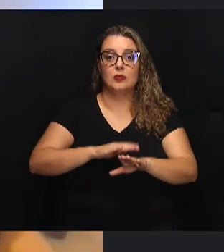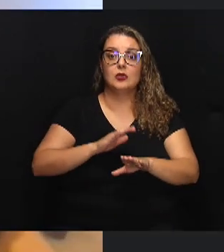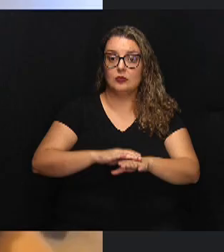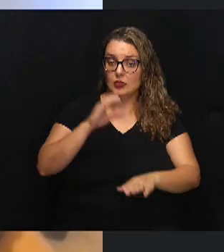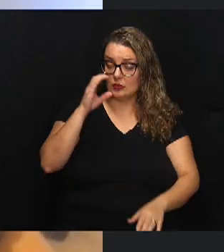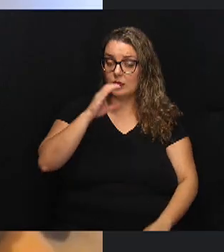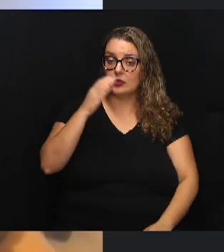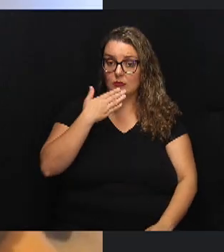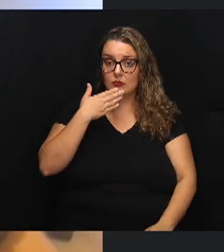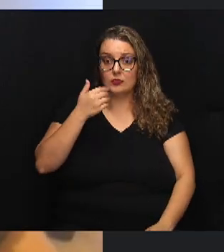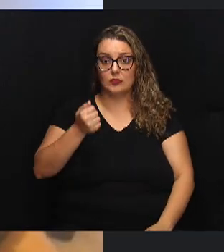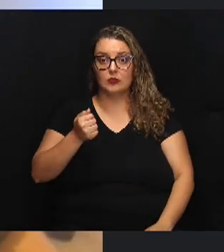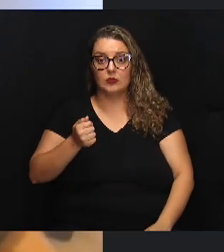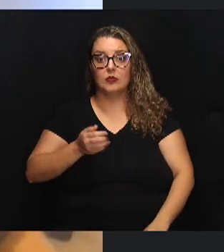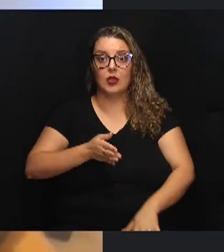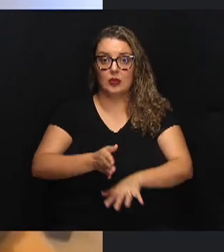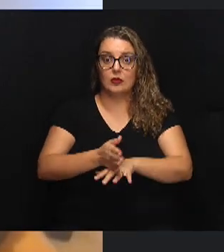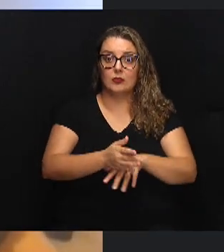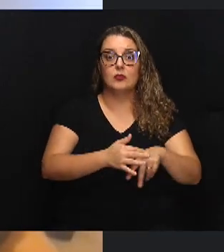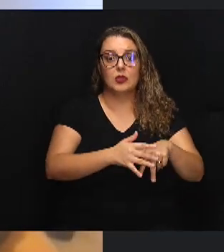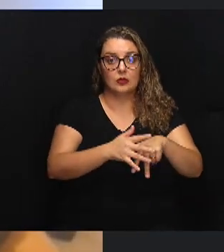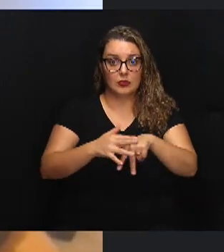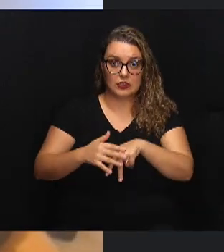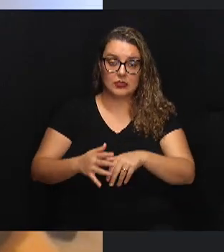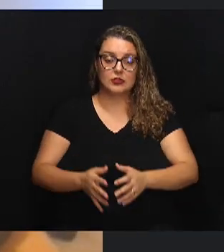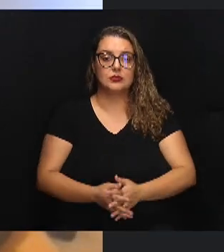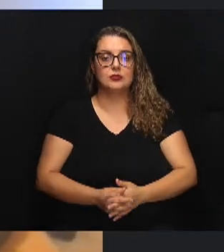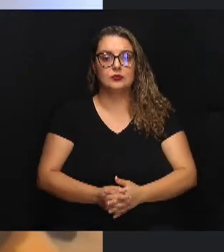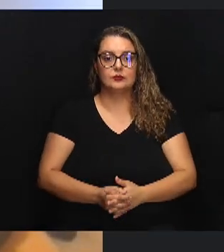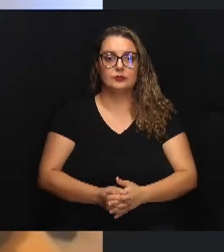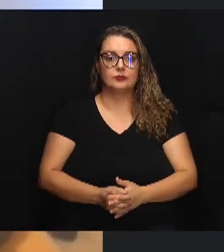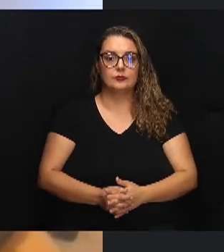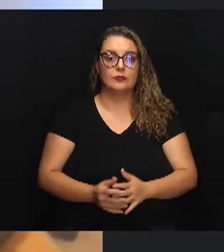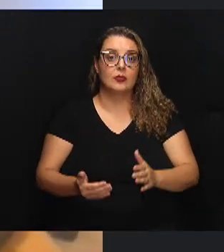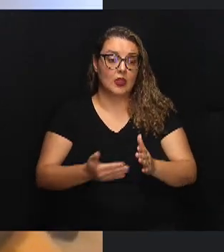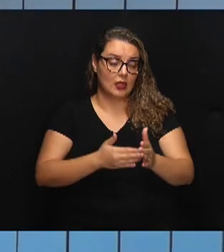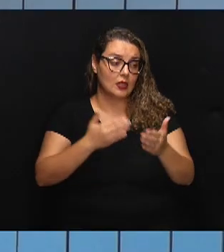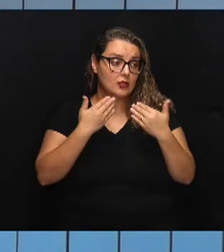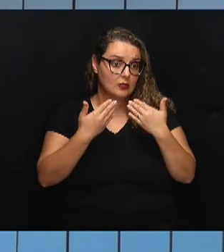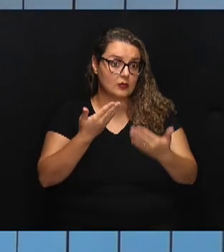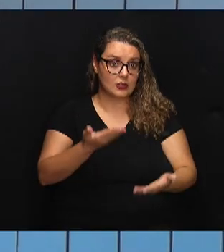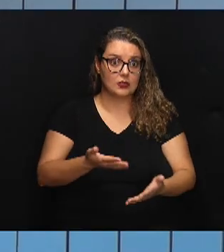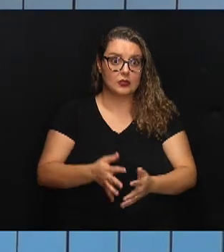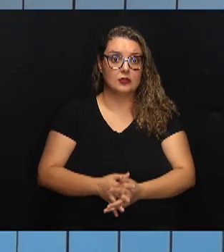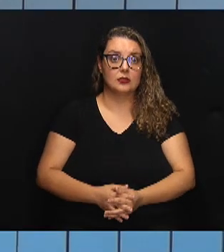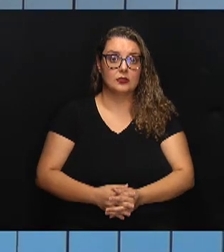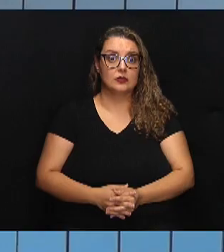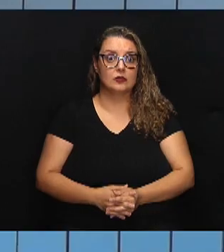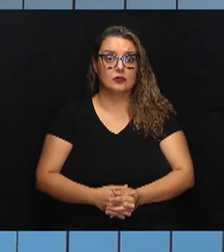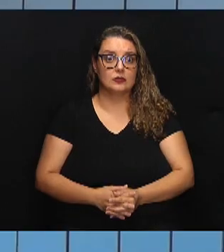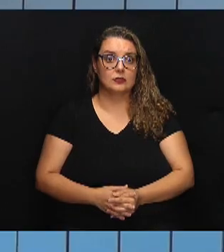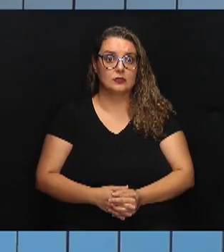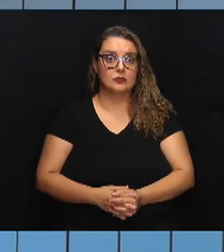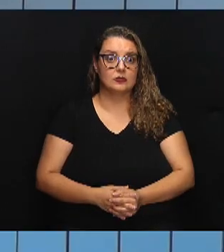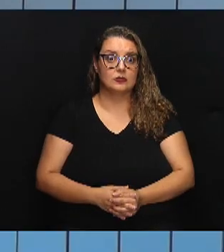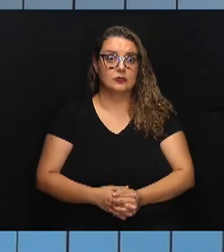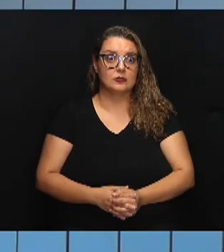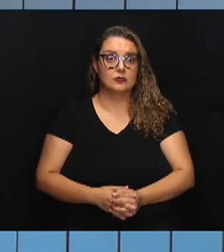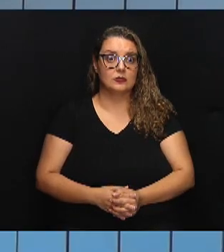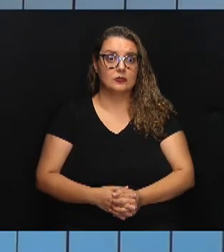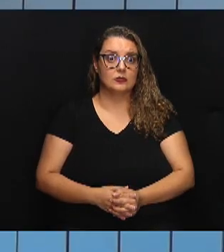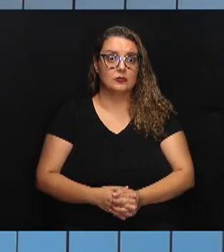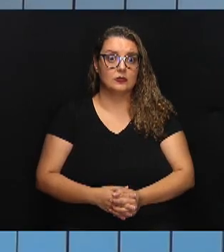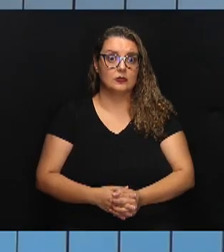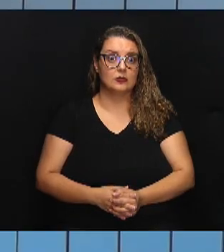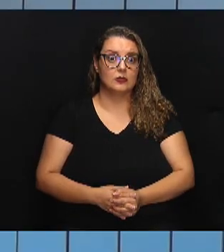rápida, melhorando os desfechos para esse paciente. Até ia comentar sobre isso, exatamente, né?